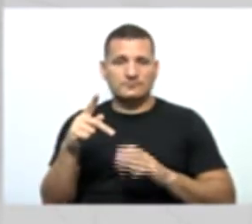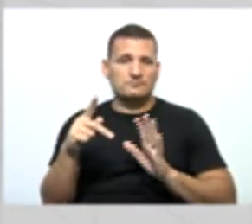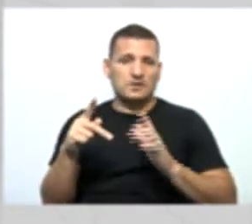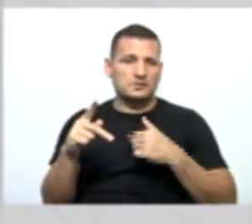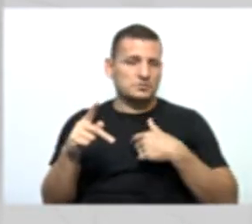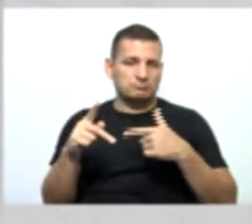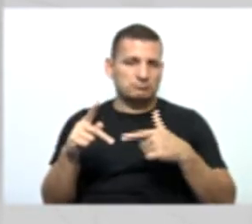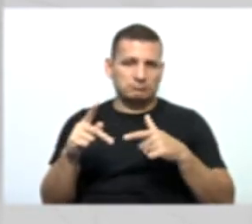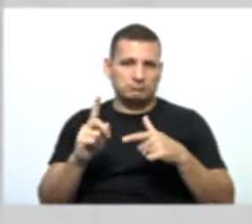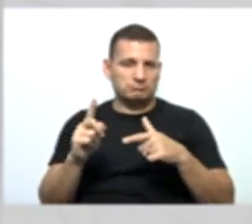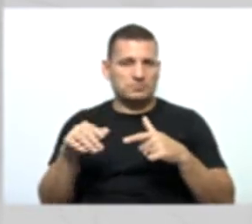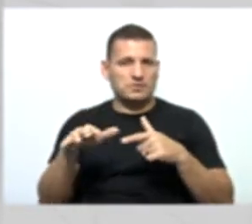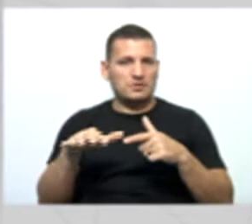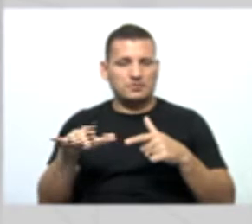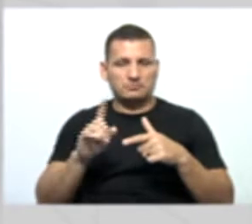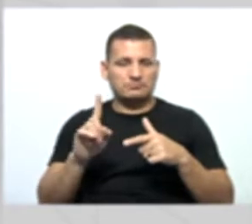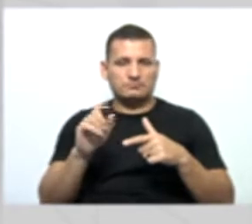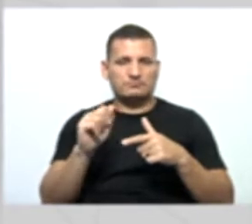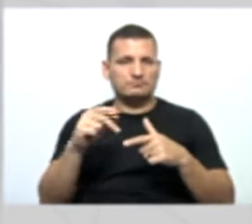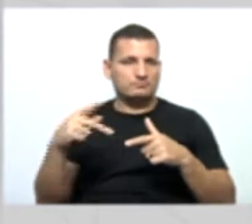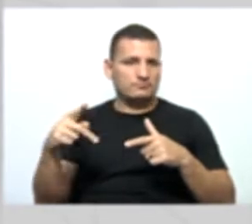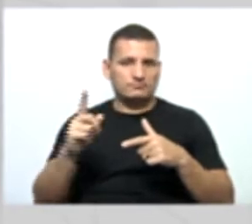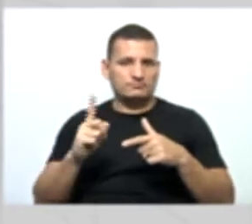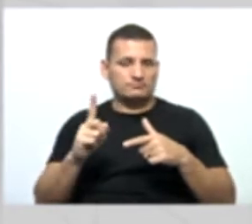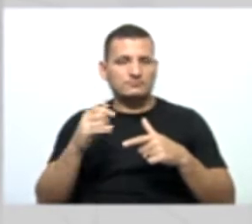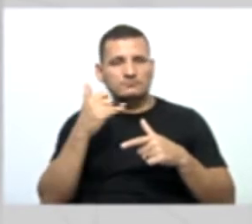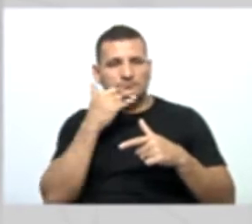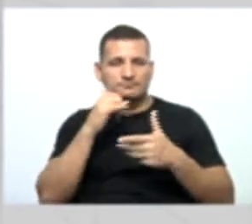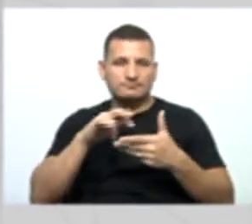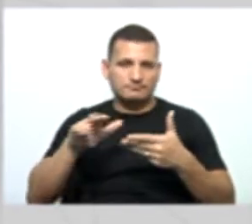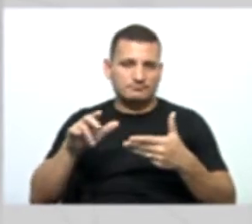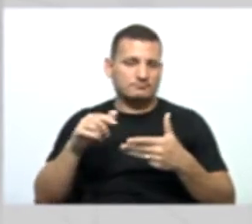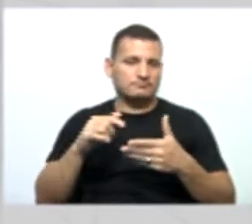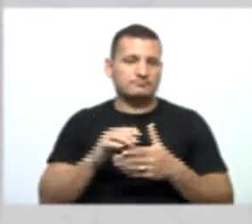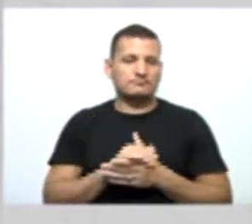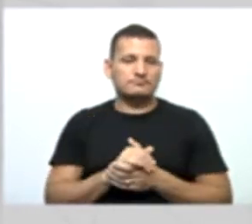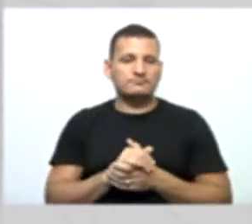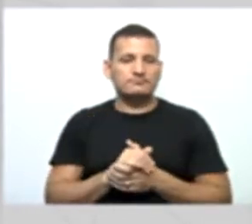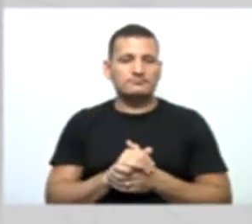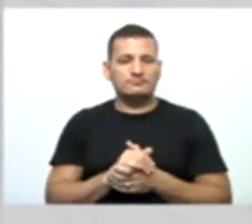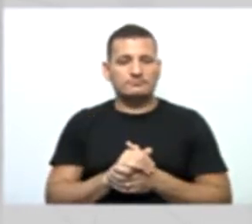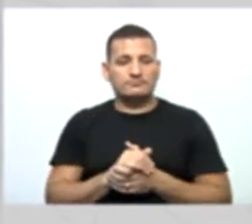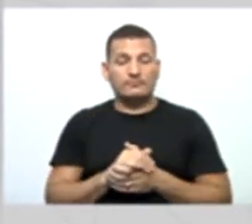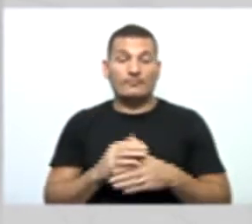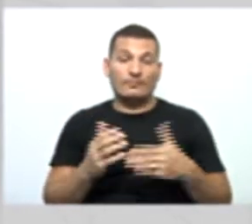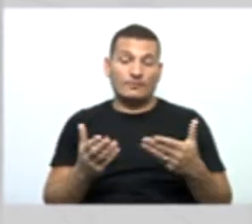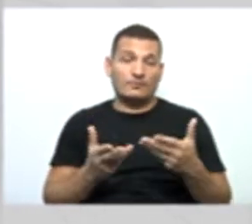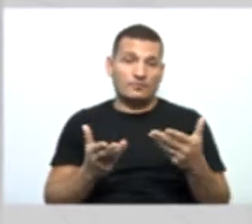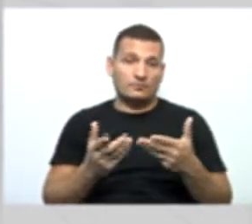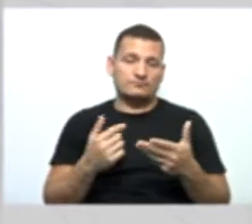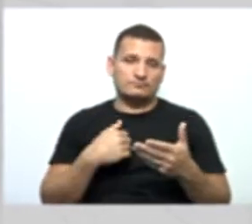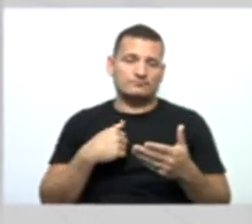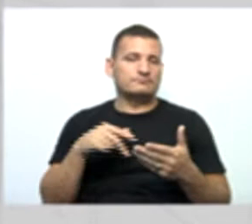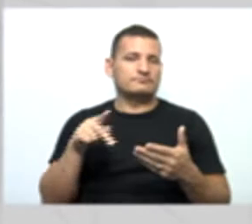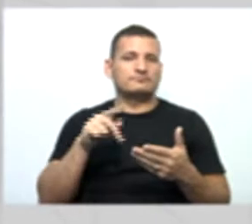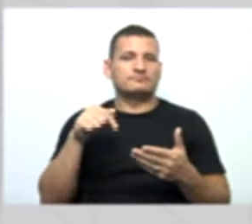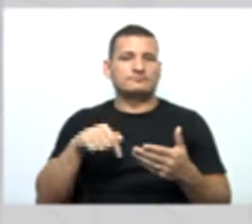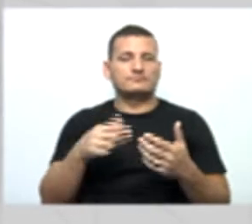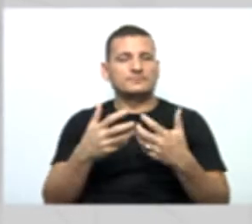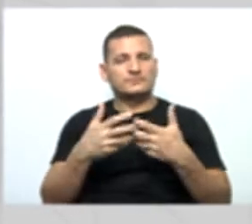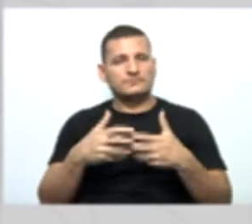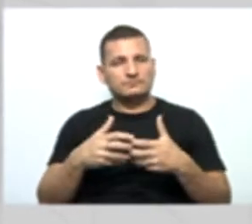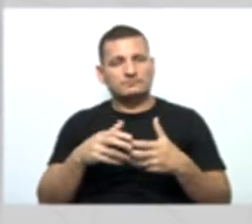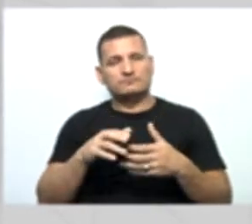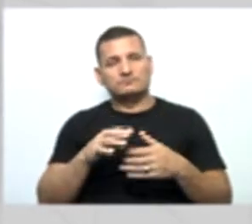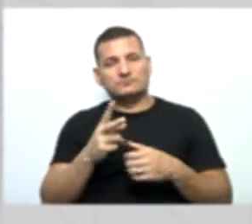atuar nessa área de desenvolvimento mobile, é uma área que eu gosto bastante. E atualmente sou professor efetivo aqui do IFRO há mais ou